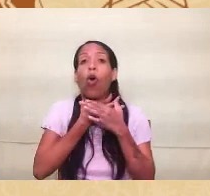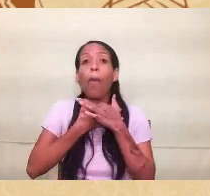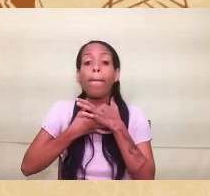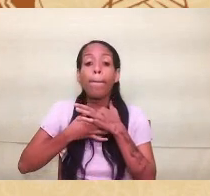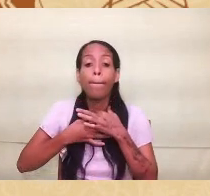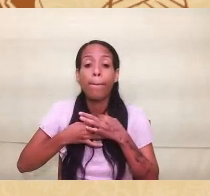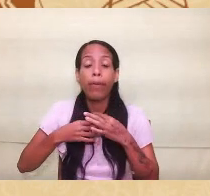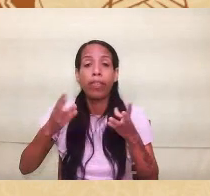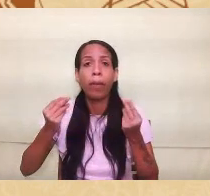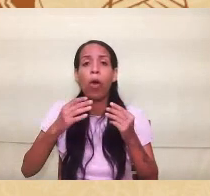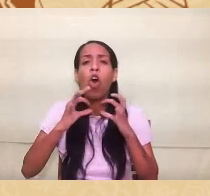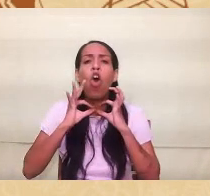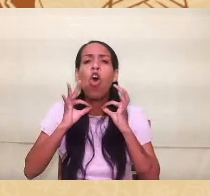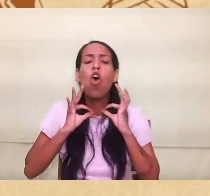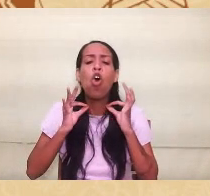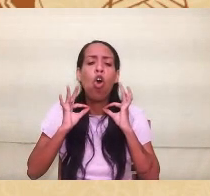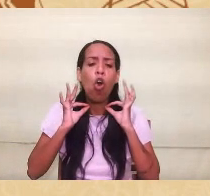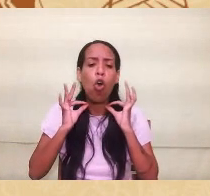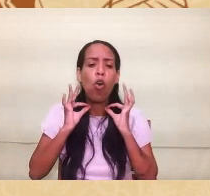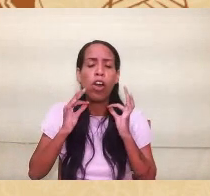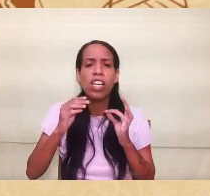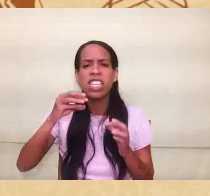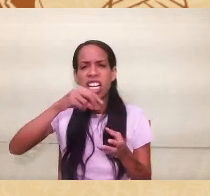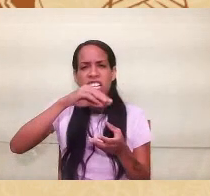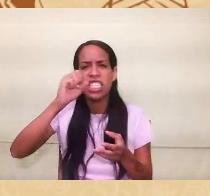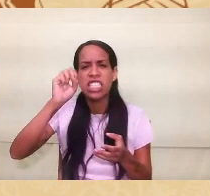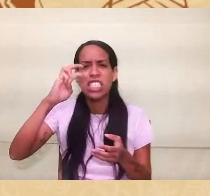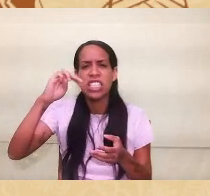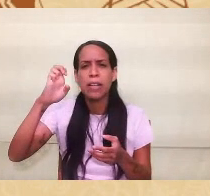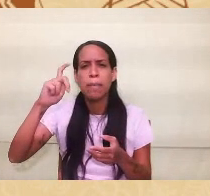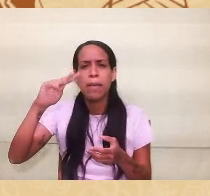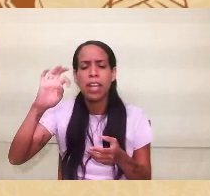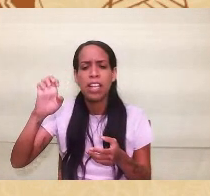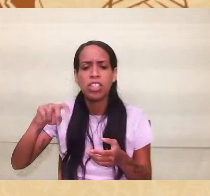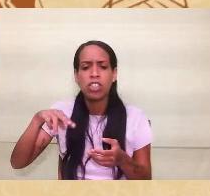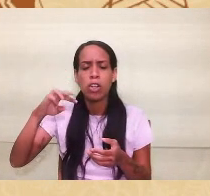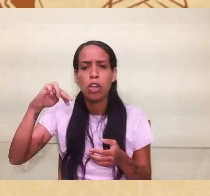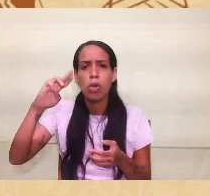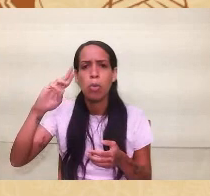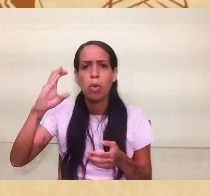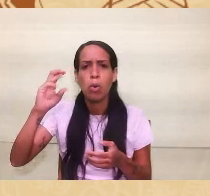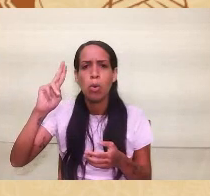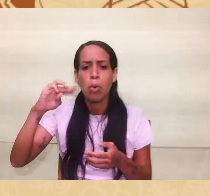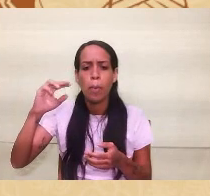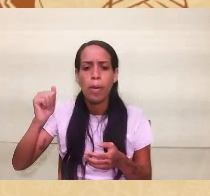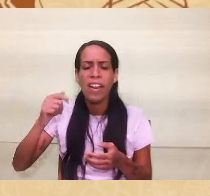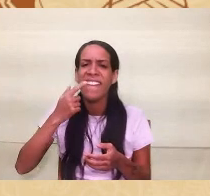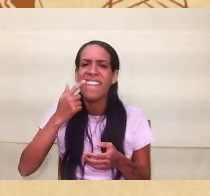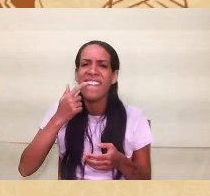pescoço tem colares de semente, aqui é mucunã, tem dente de baleia,